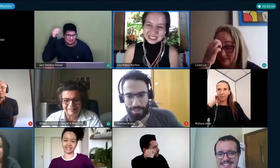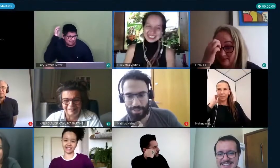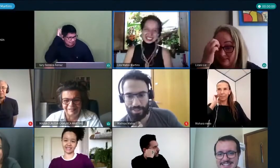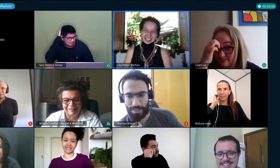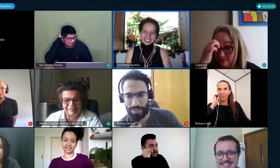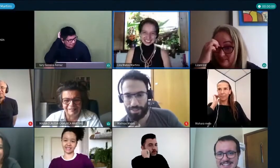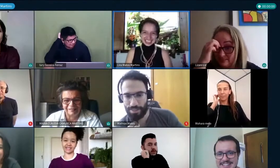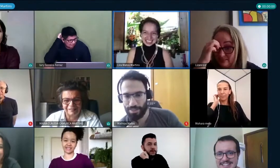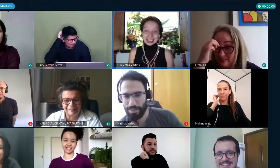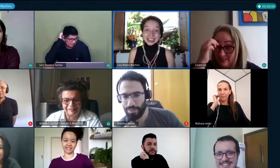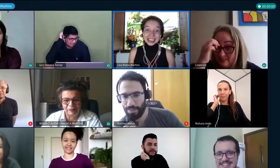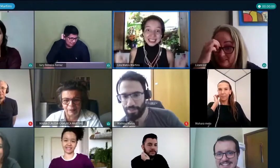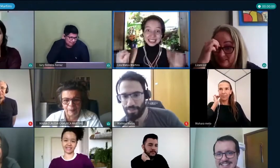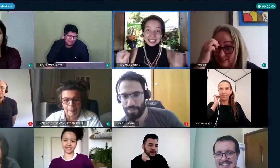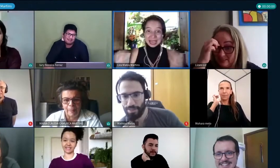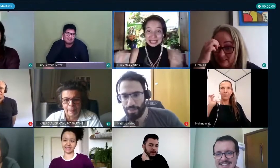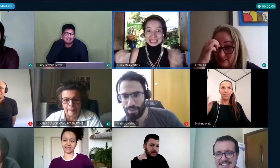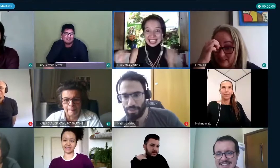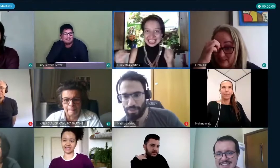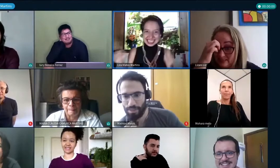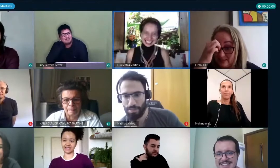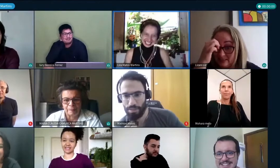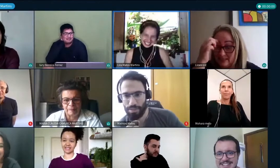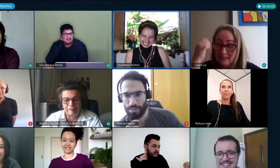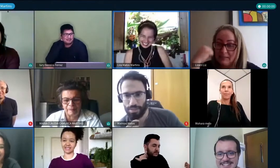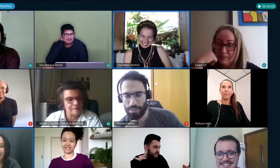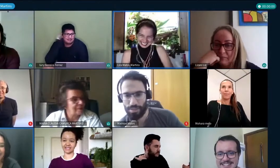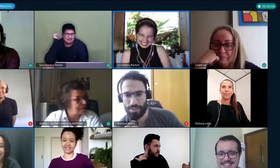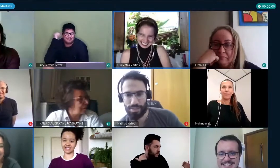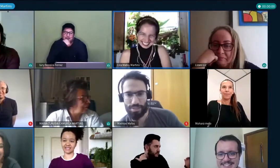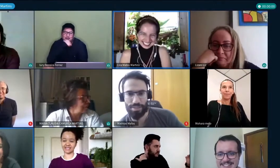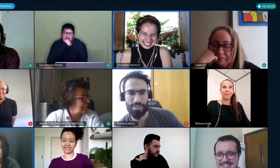Passou 2 semanas, Narinha. Lira, passei!